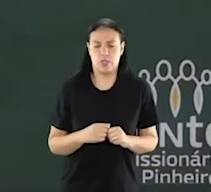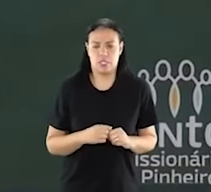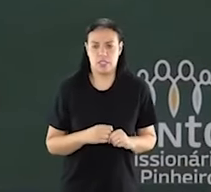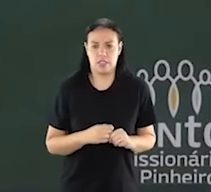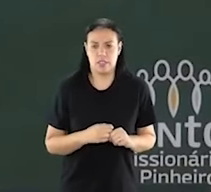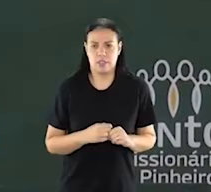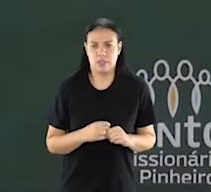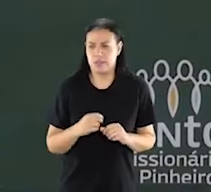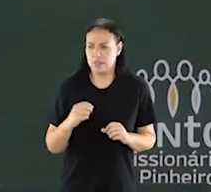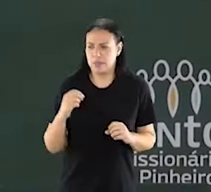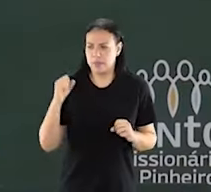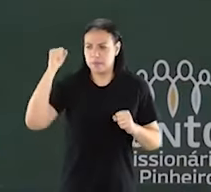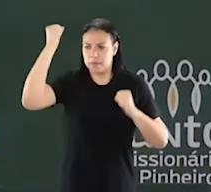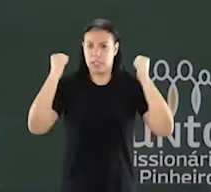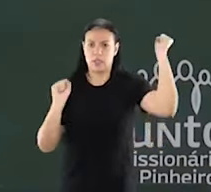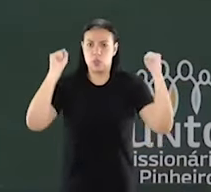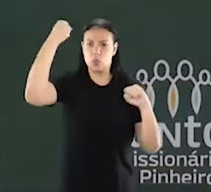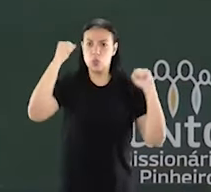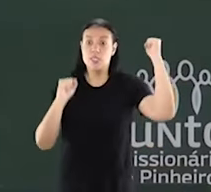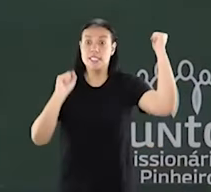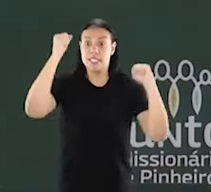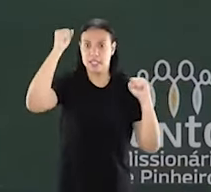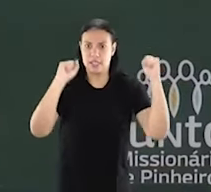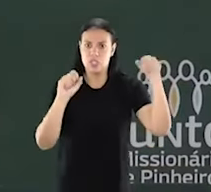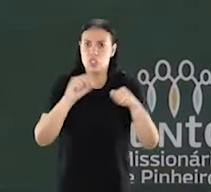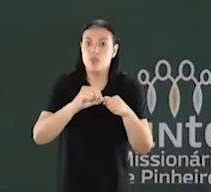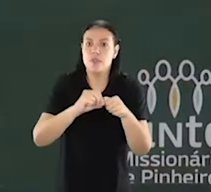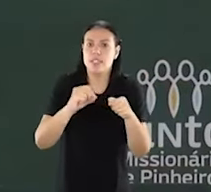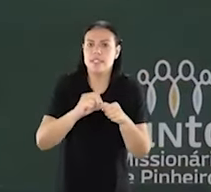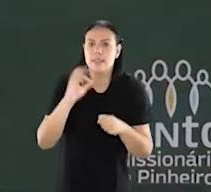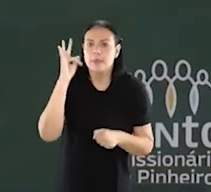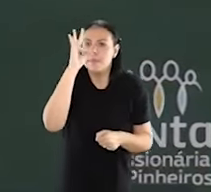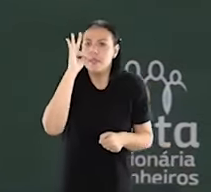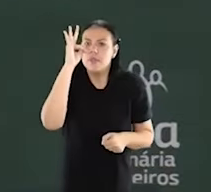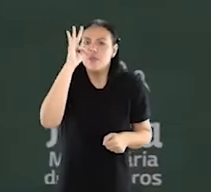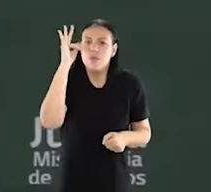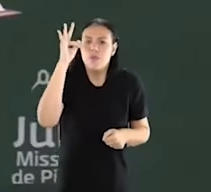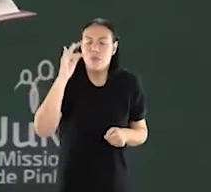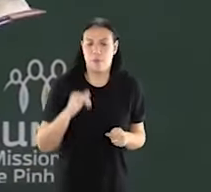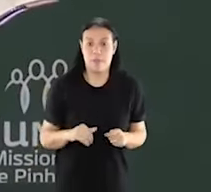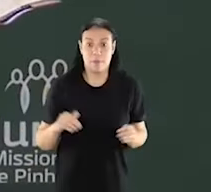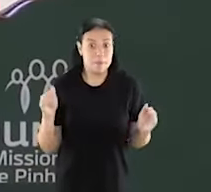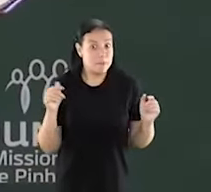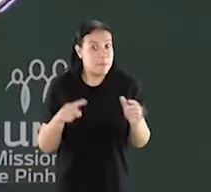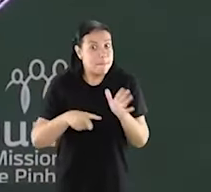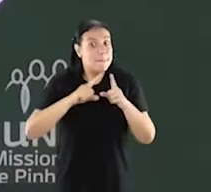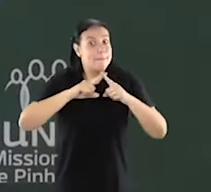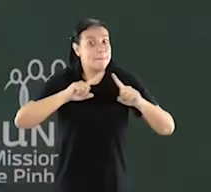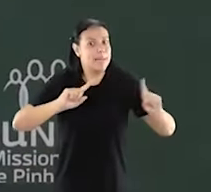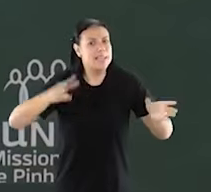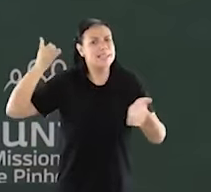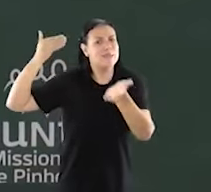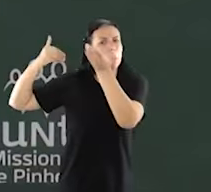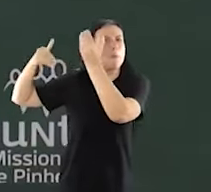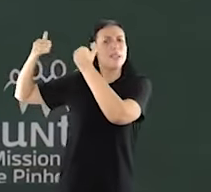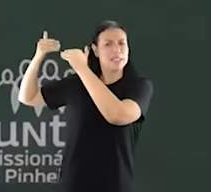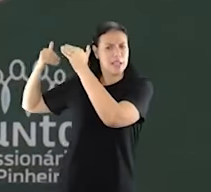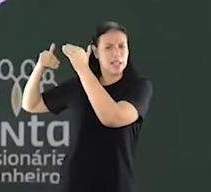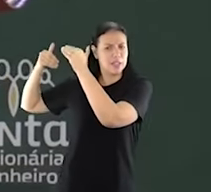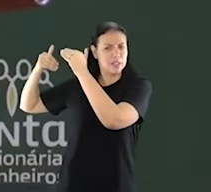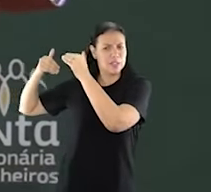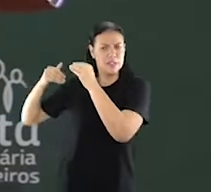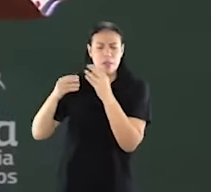poderosíssima. Naquela época era coisa feita mais de forma artesanal. Só que